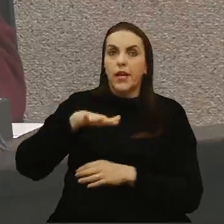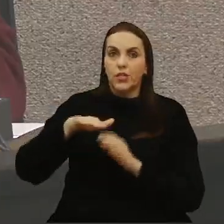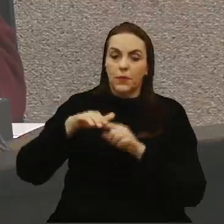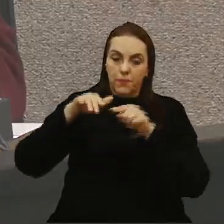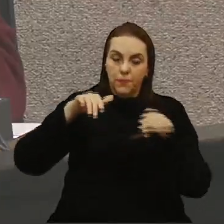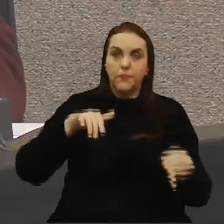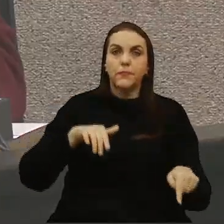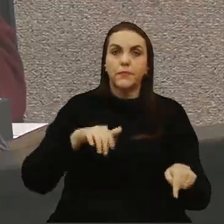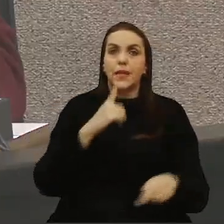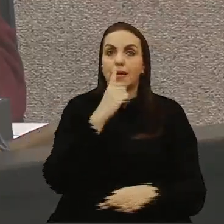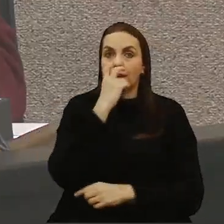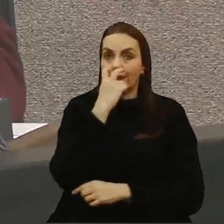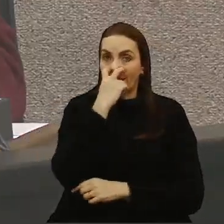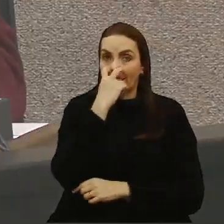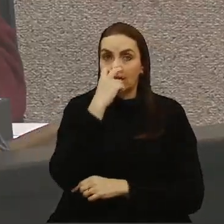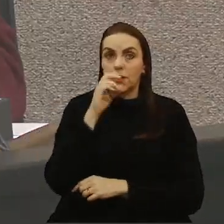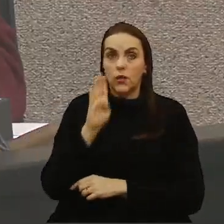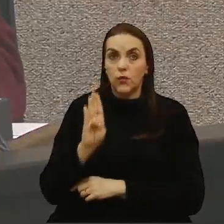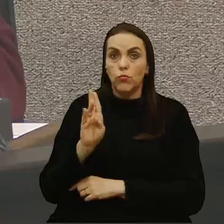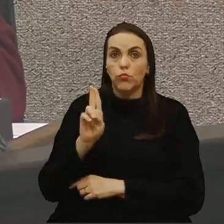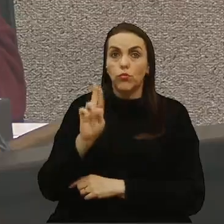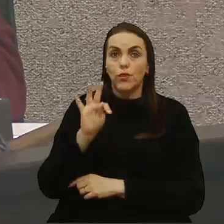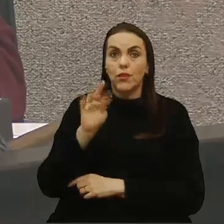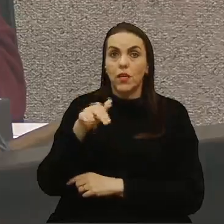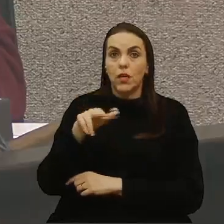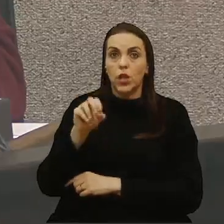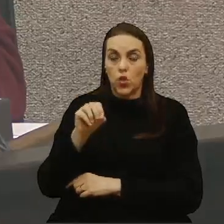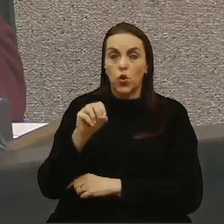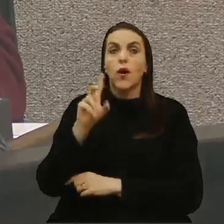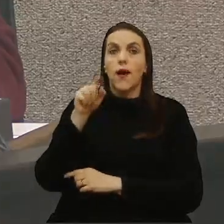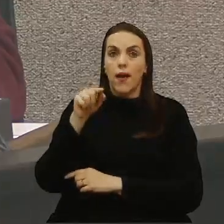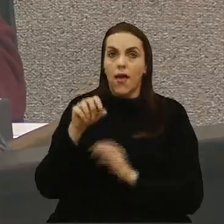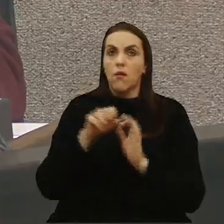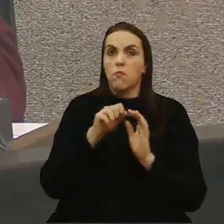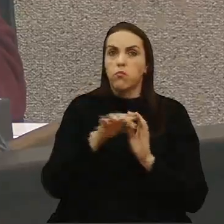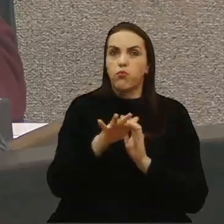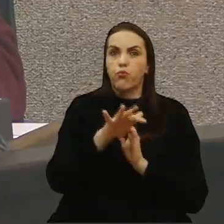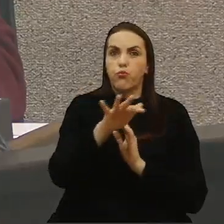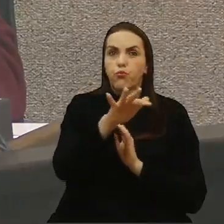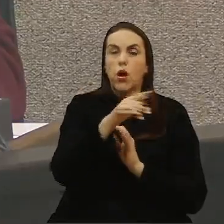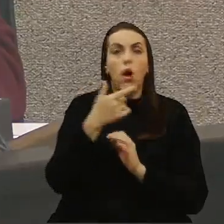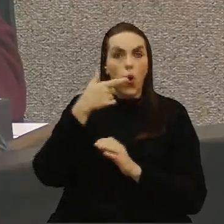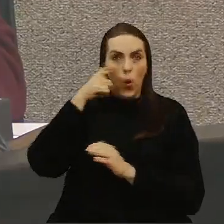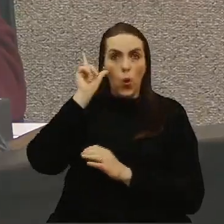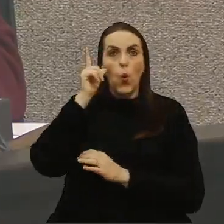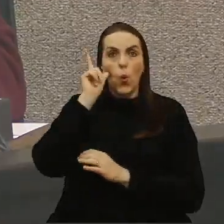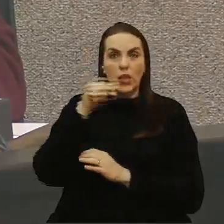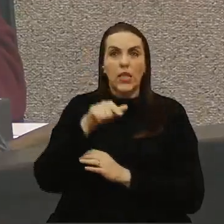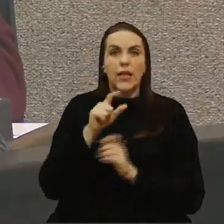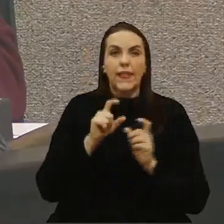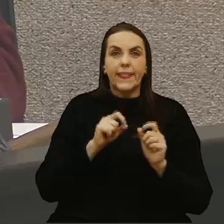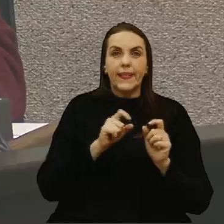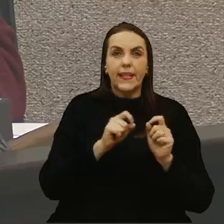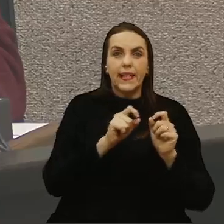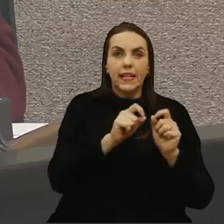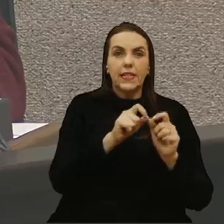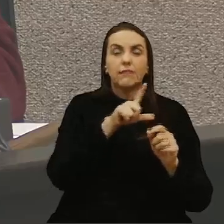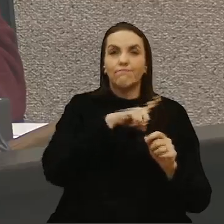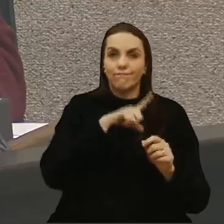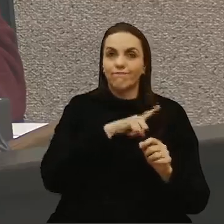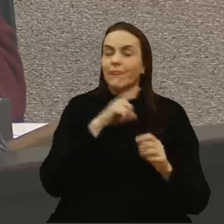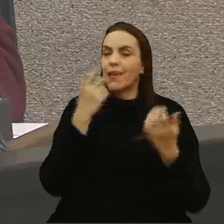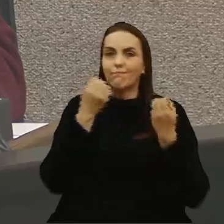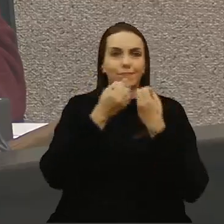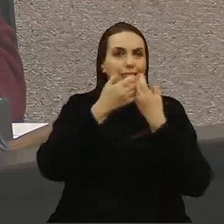gás butano, porque ela está descendo, ontem passamos por lá ainda, está corroendo, e isso é uma